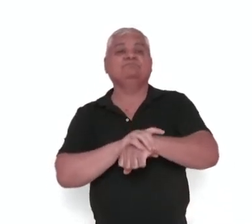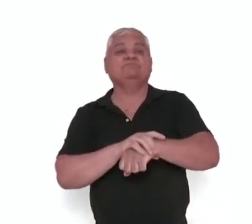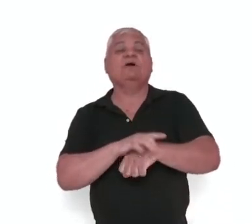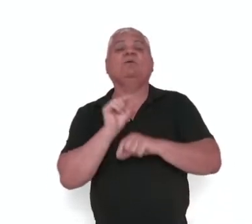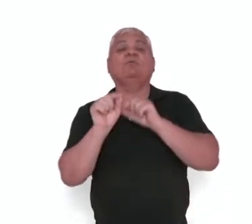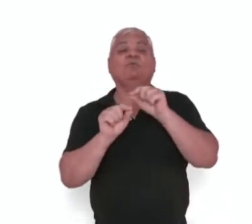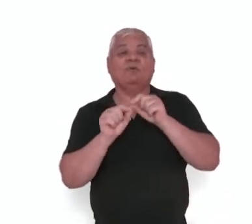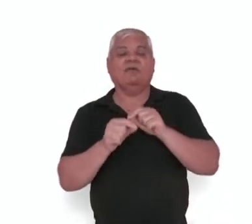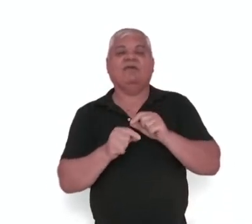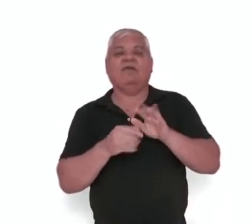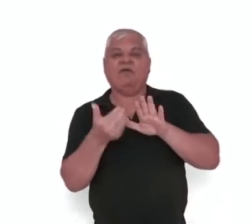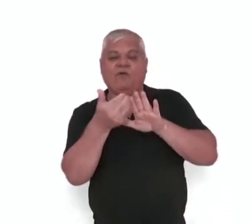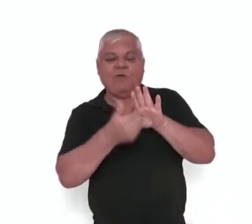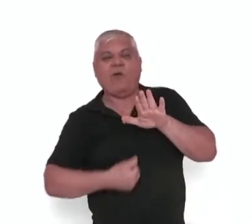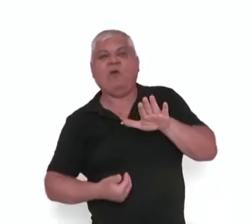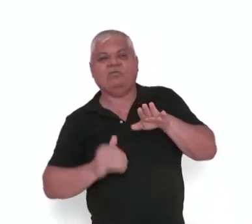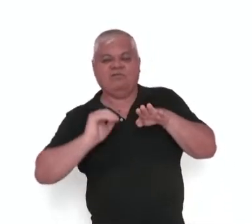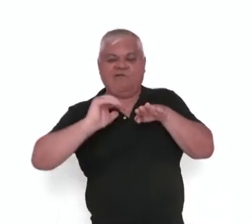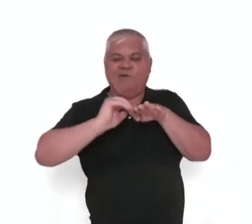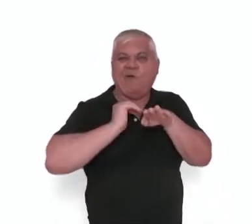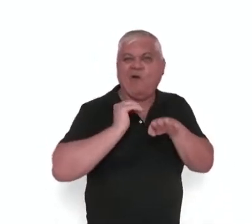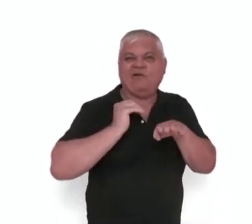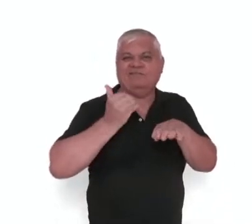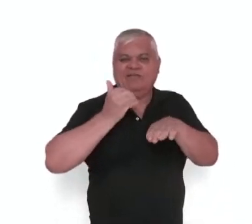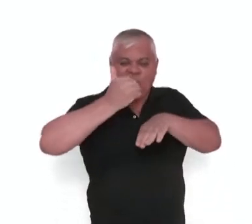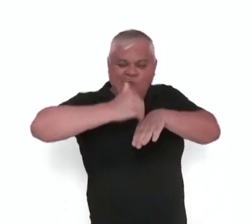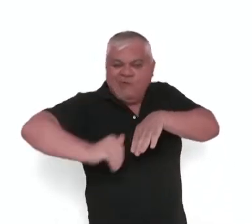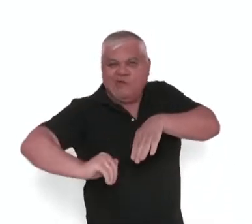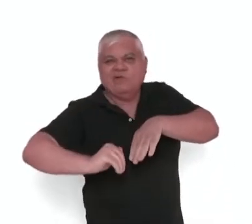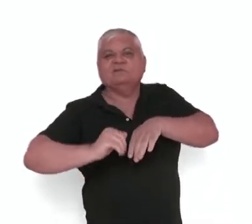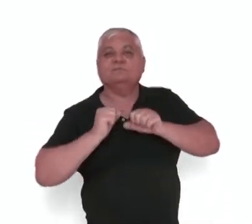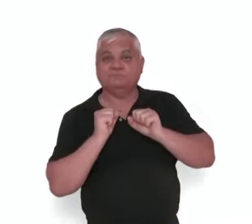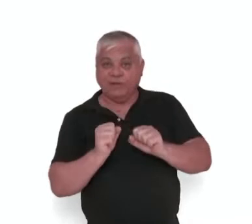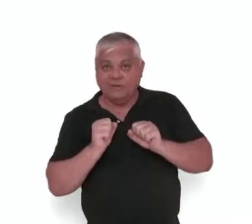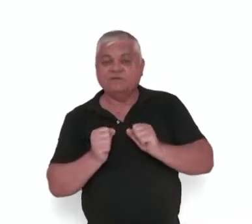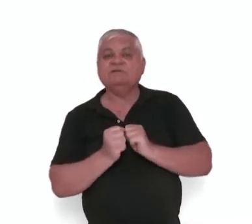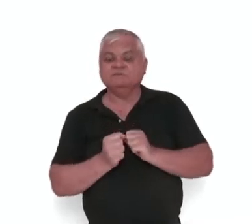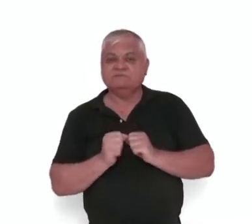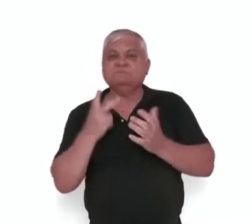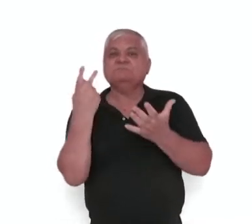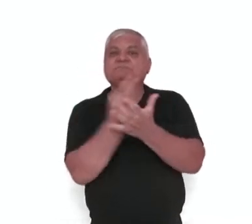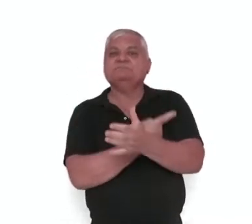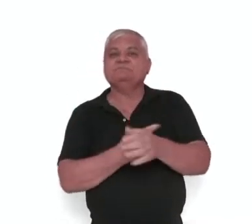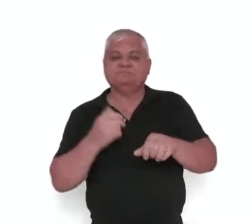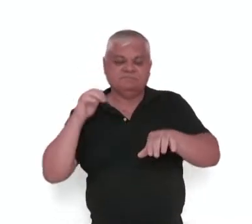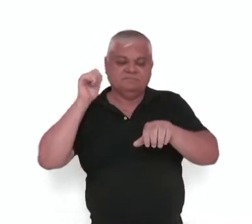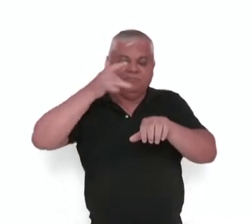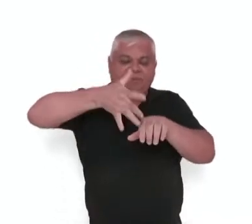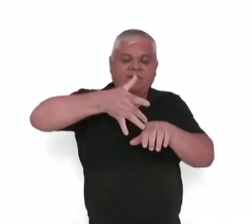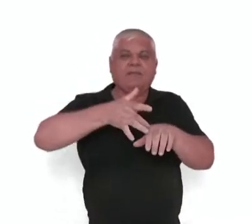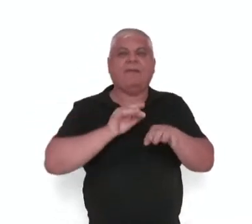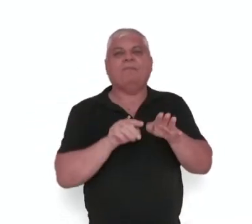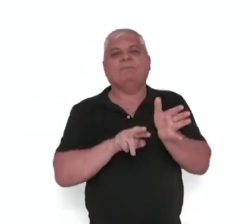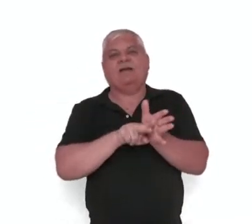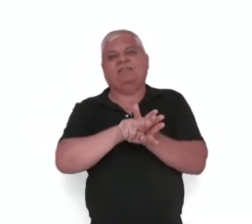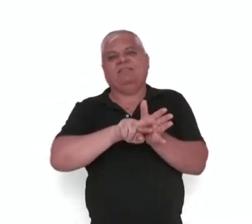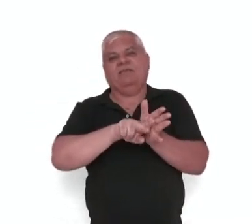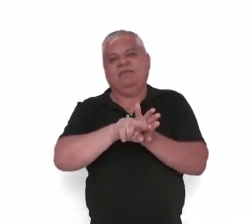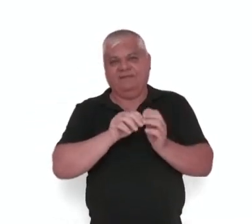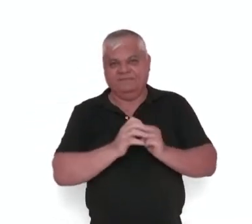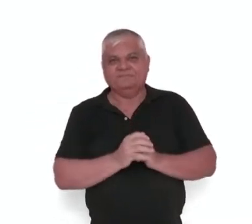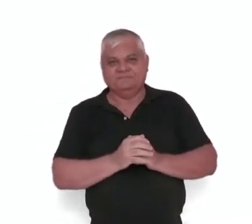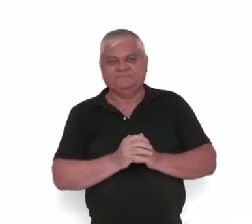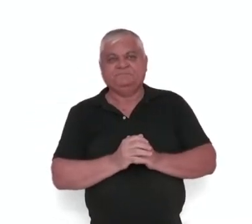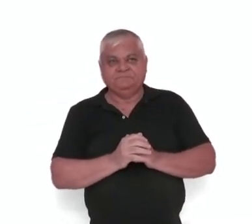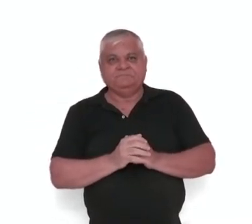Em ferimentos, né? Lesões na pele, né? Que pode ali ter a entrada da bactéria. Então, como que é a transmissão?